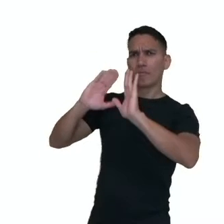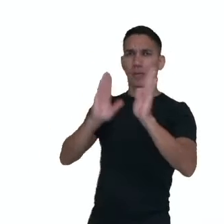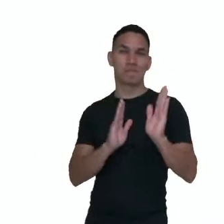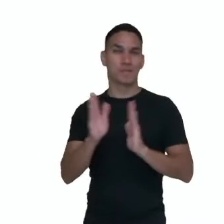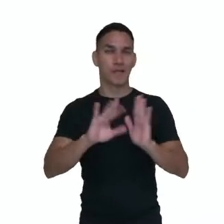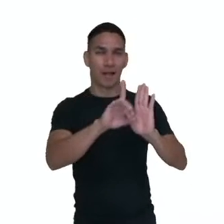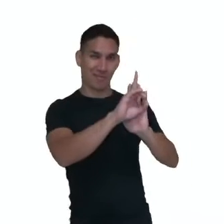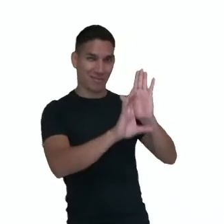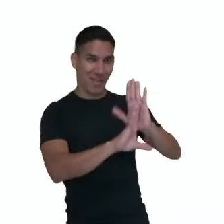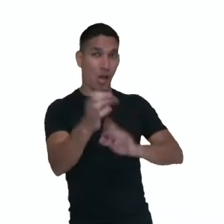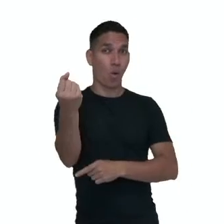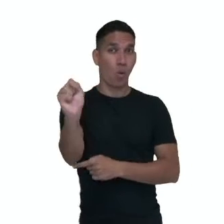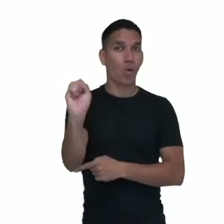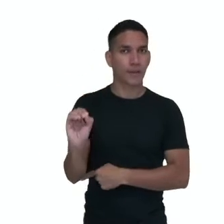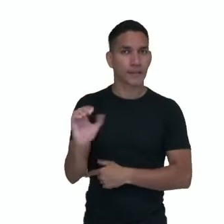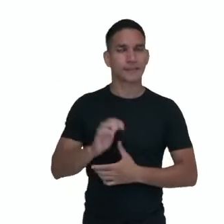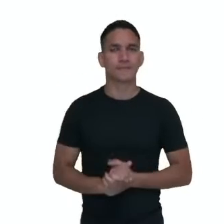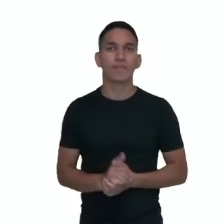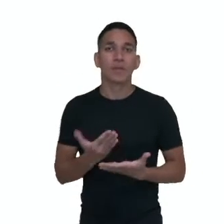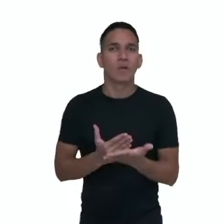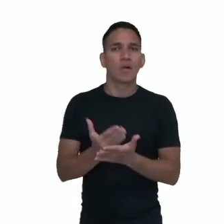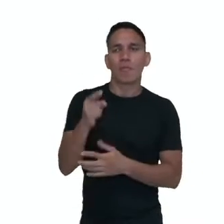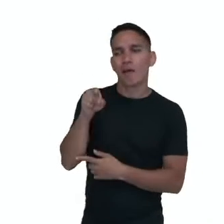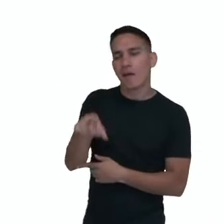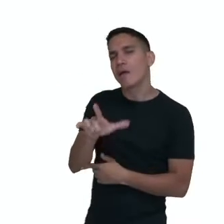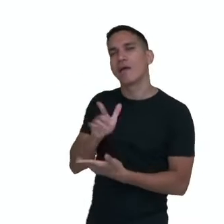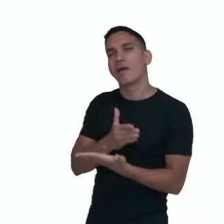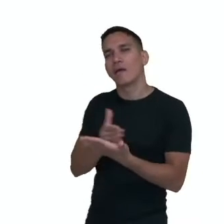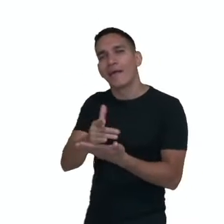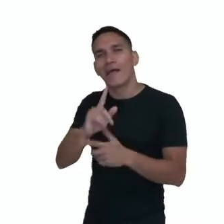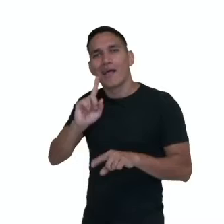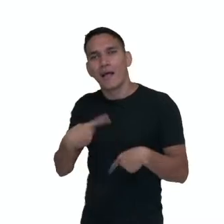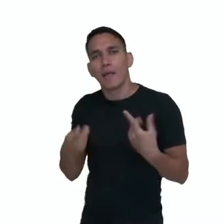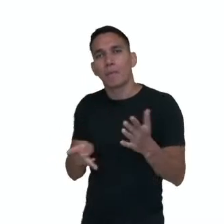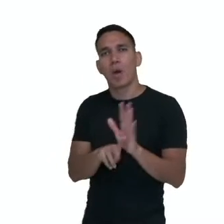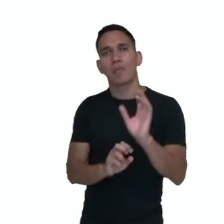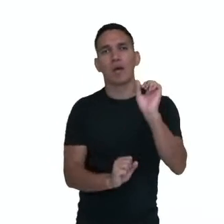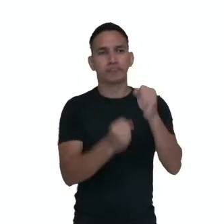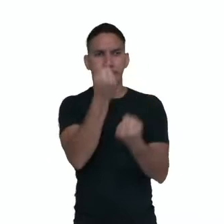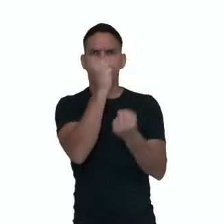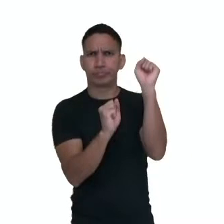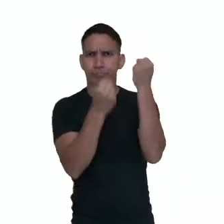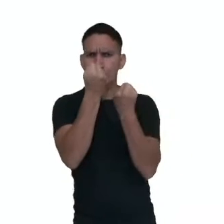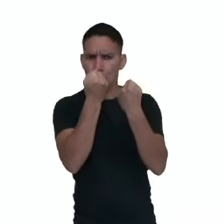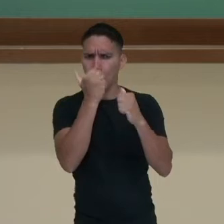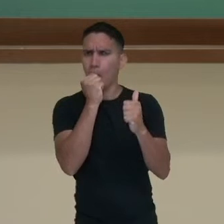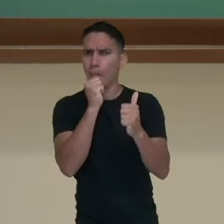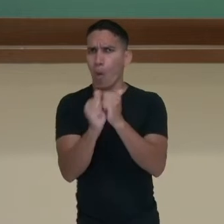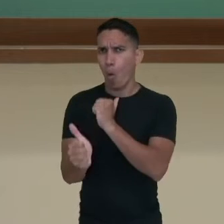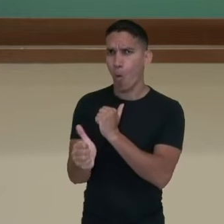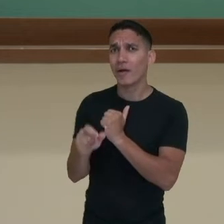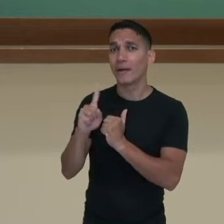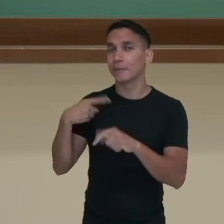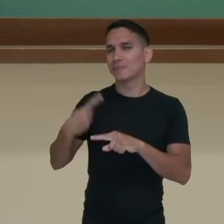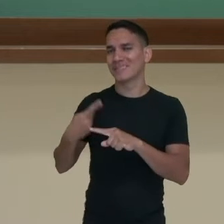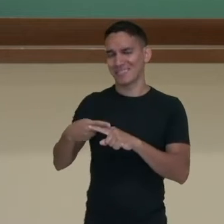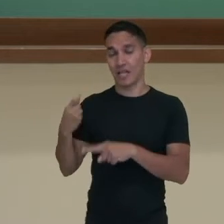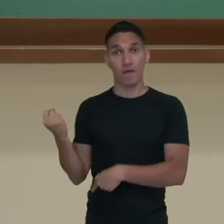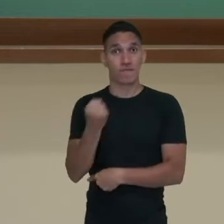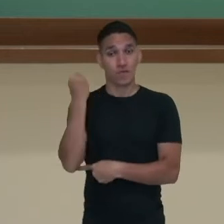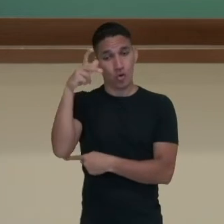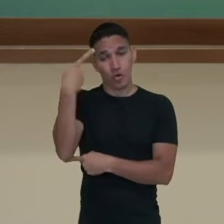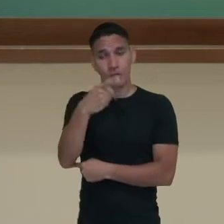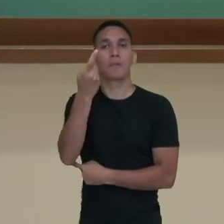de 80. Então ela veio ali com relação à indústria do esporte, né, que é muito forte no nosso